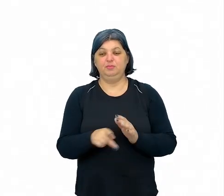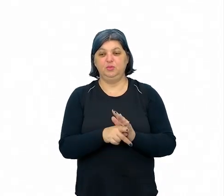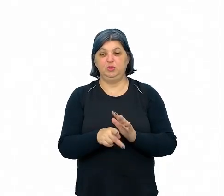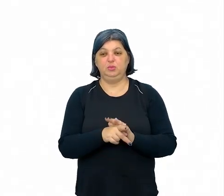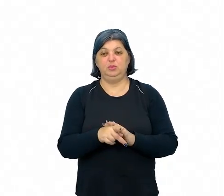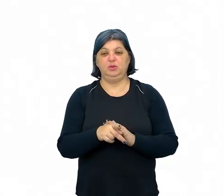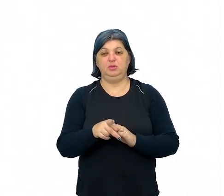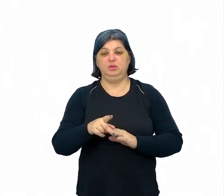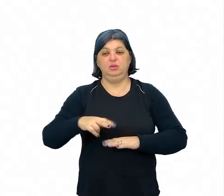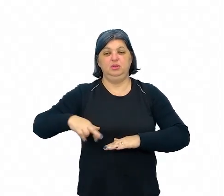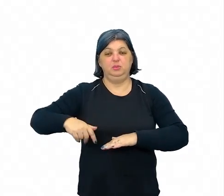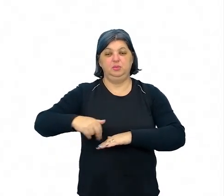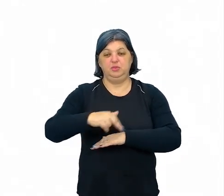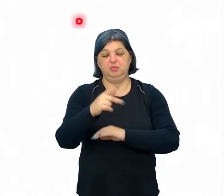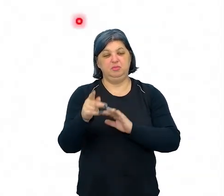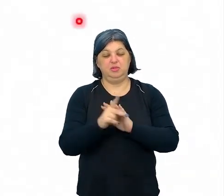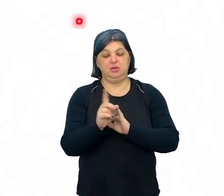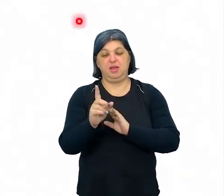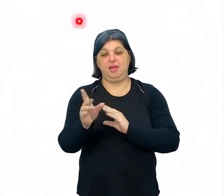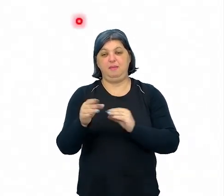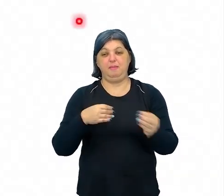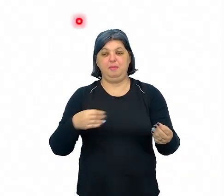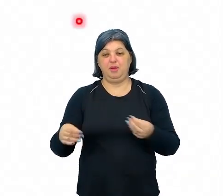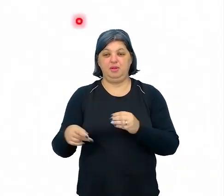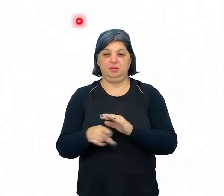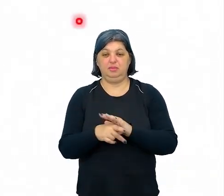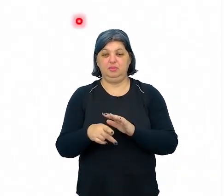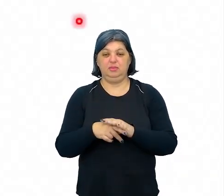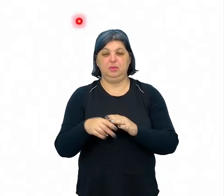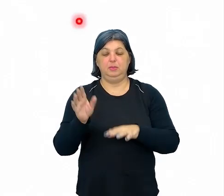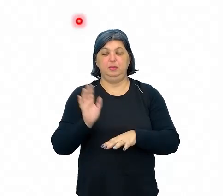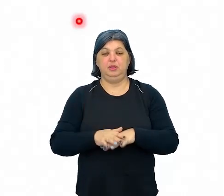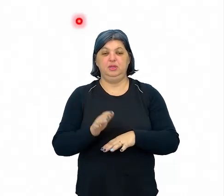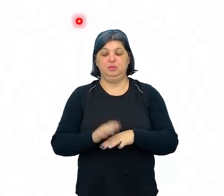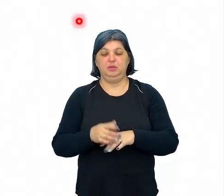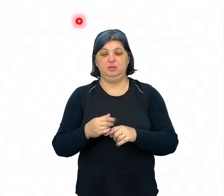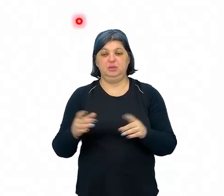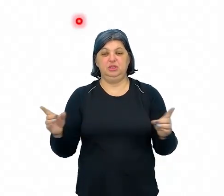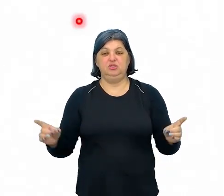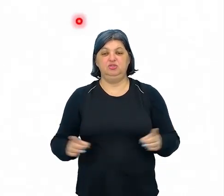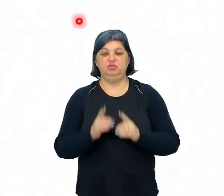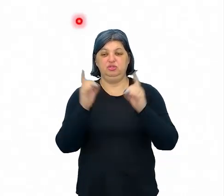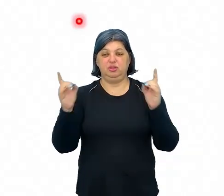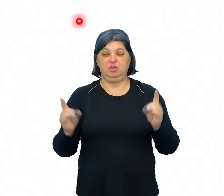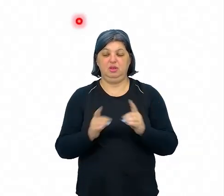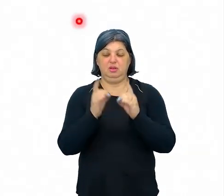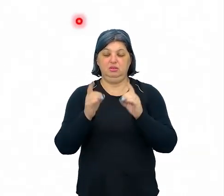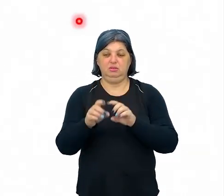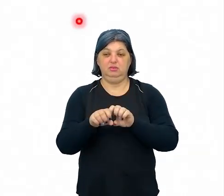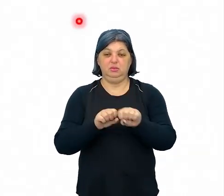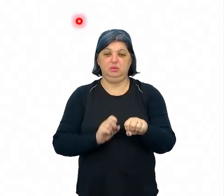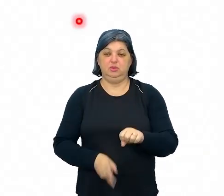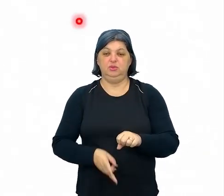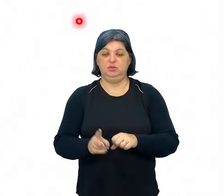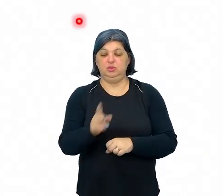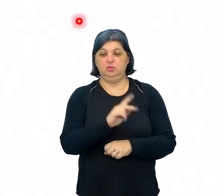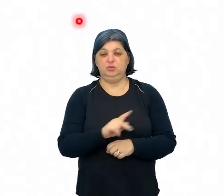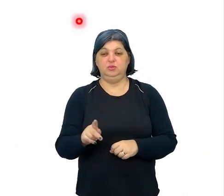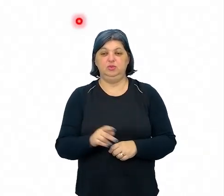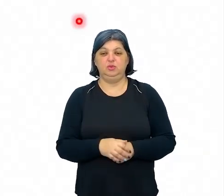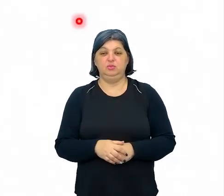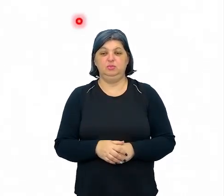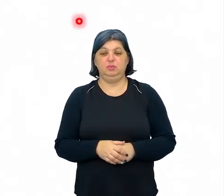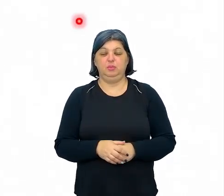Matemática e Mobilização de Conhecimentos Didático-Matemáticos na Formação Continuada de Professores dos